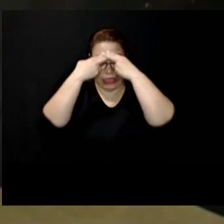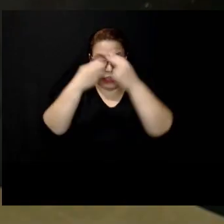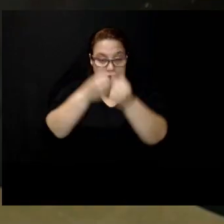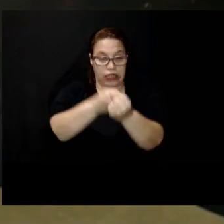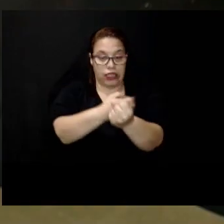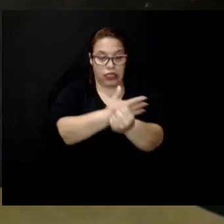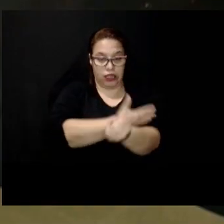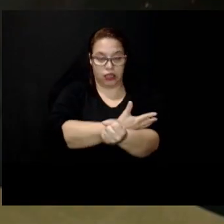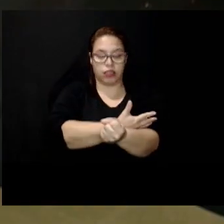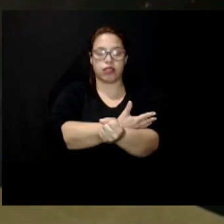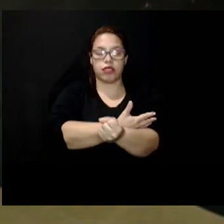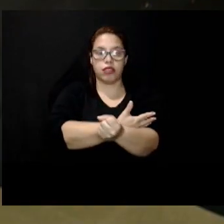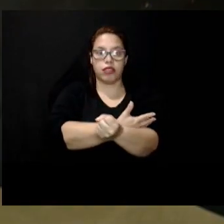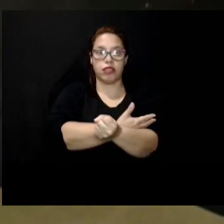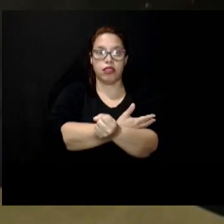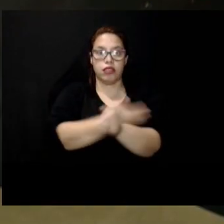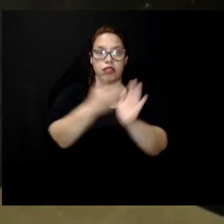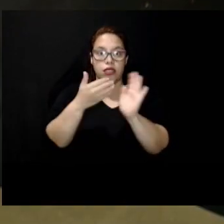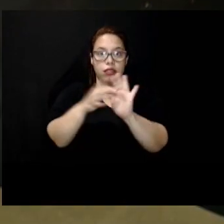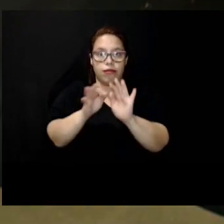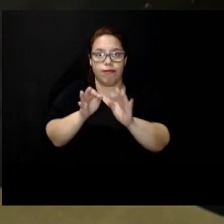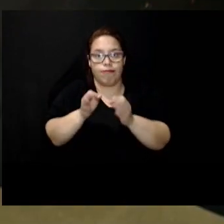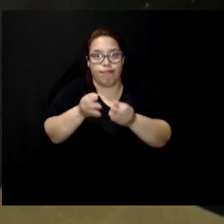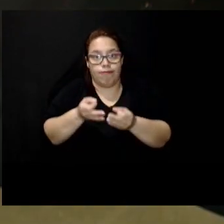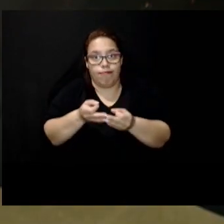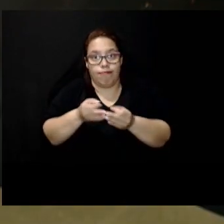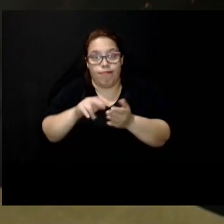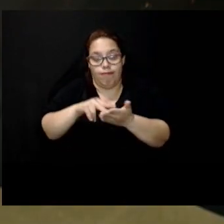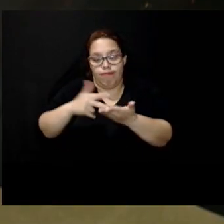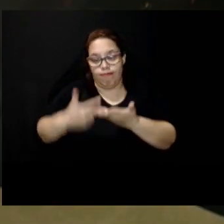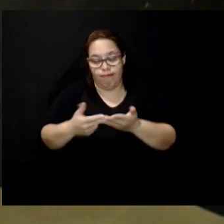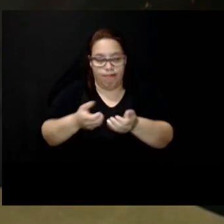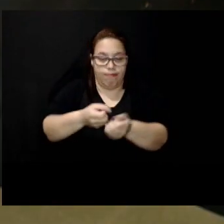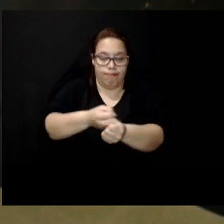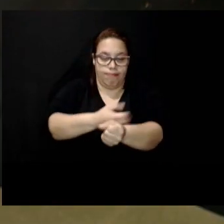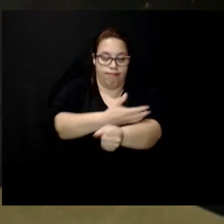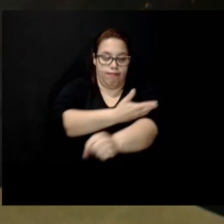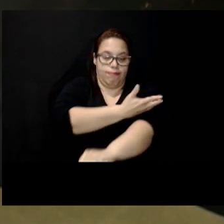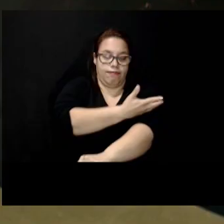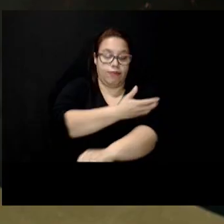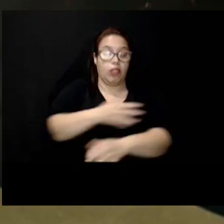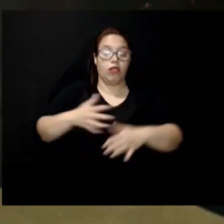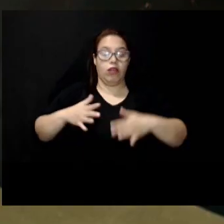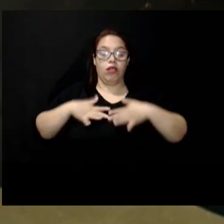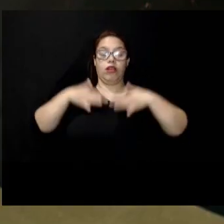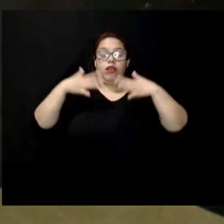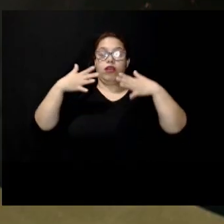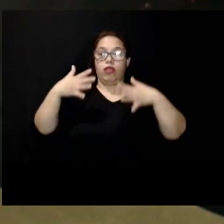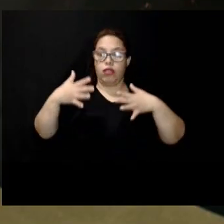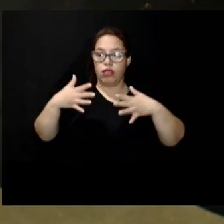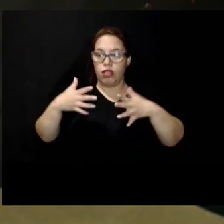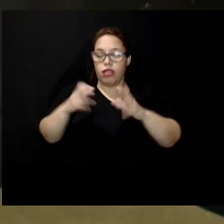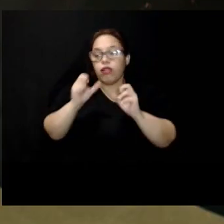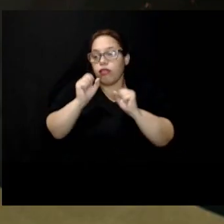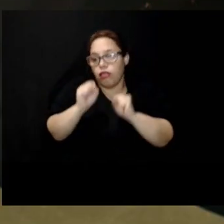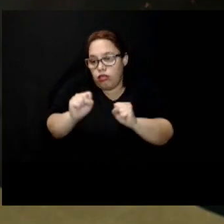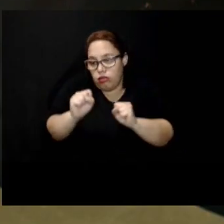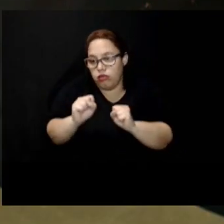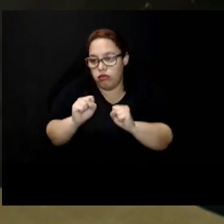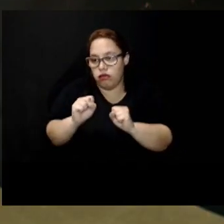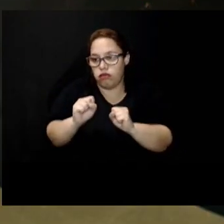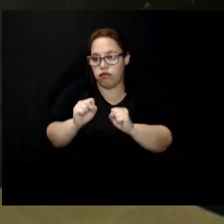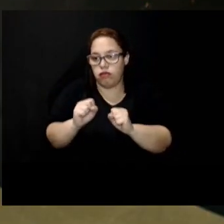situação aparente simples, como cair, se queimar ou levar um susto. Isso pode deixar